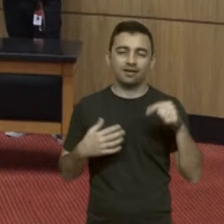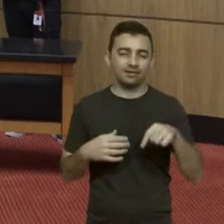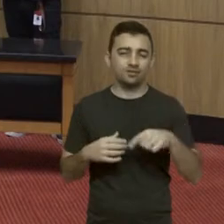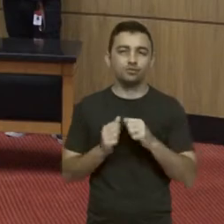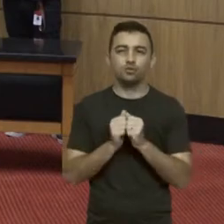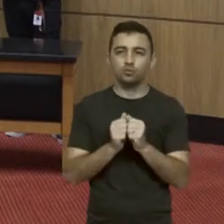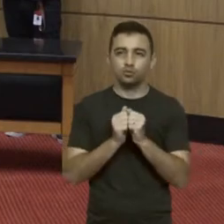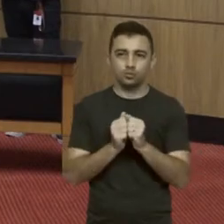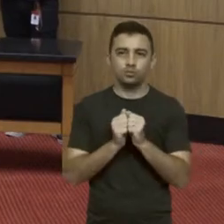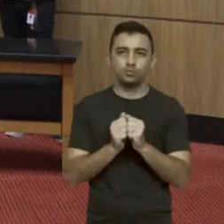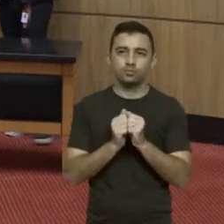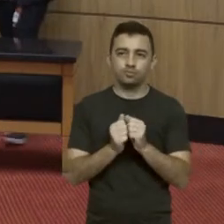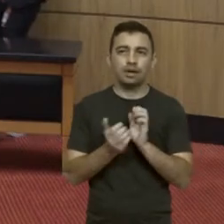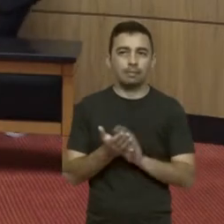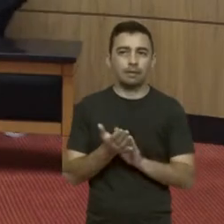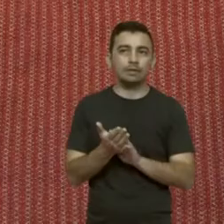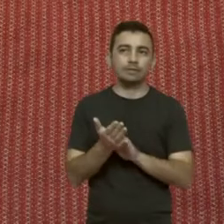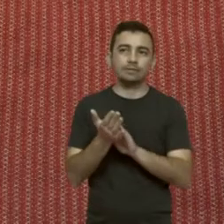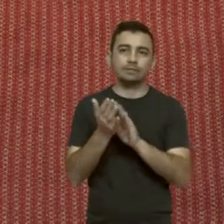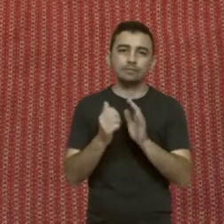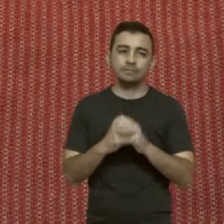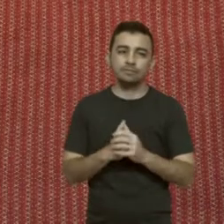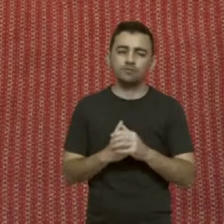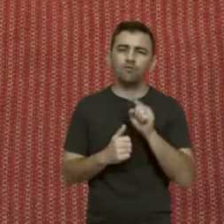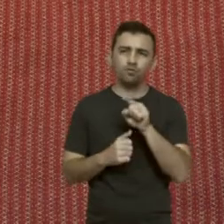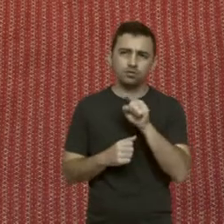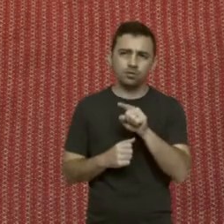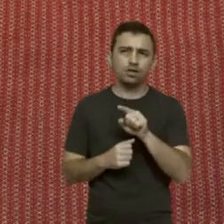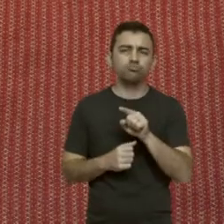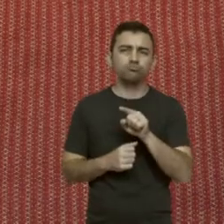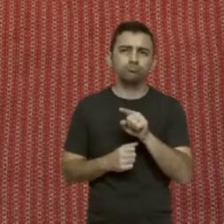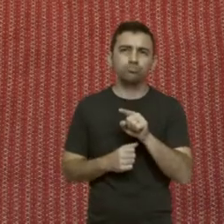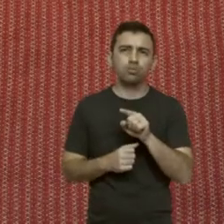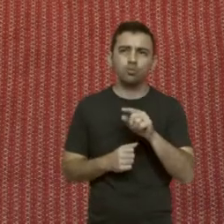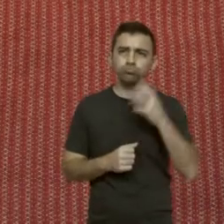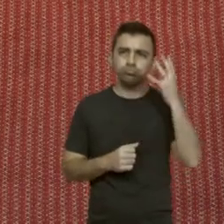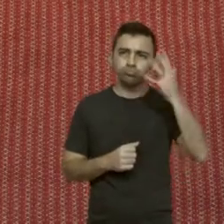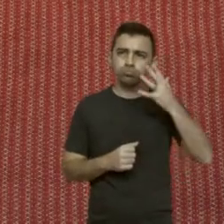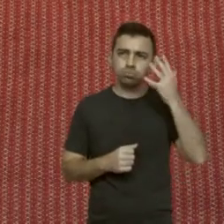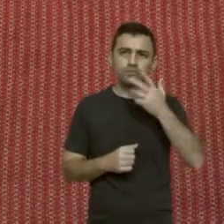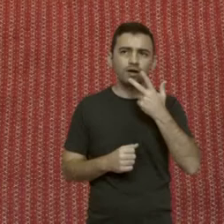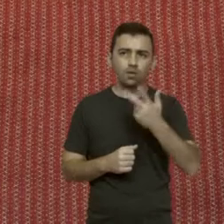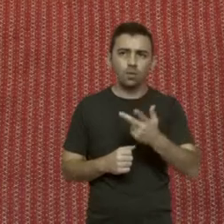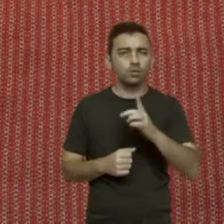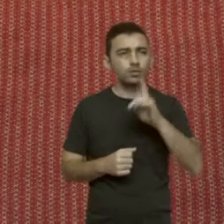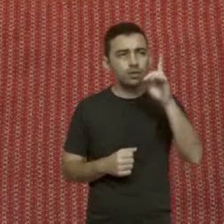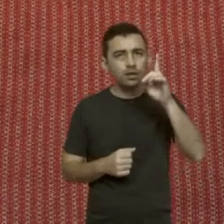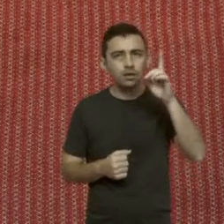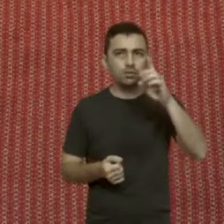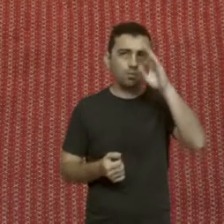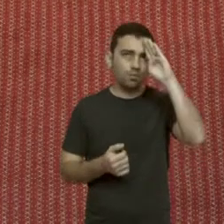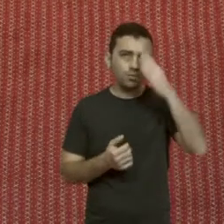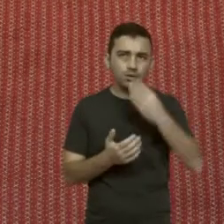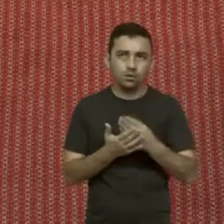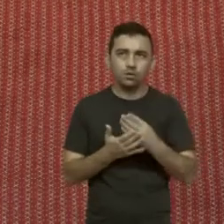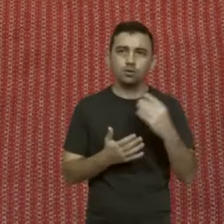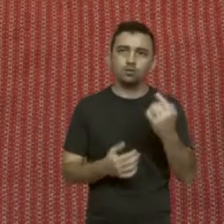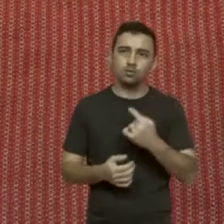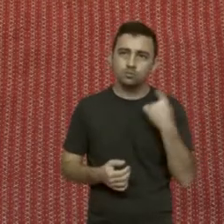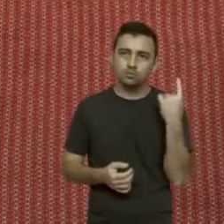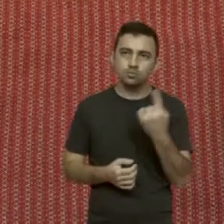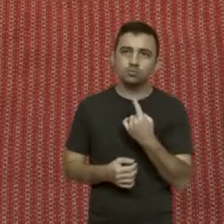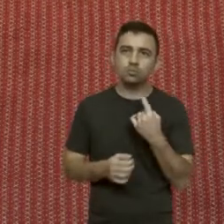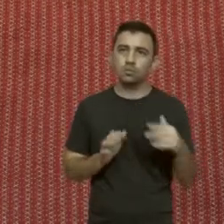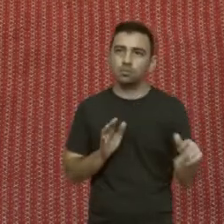lado. Parabéns. Você usou muito a palavra fé, Deus, né? Que nós que viemos ali